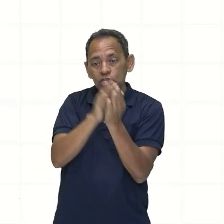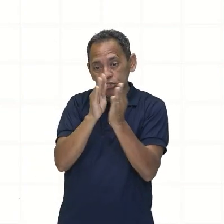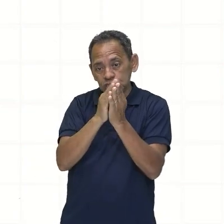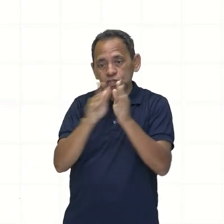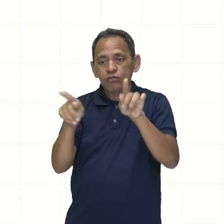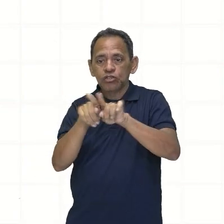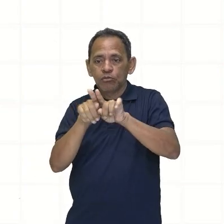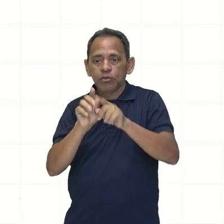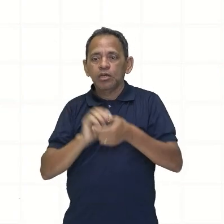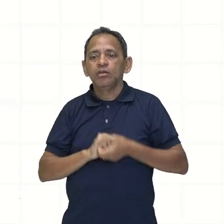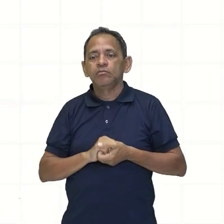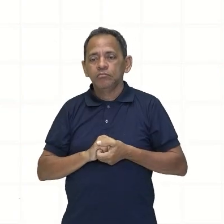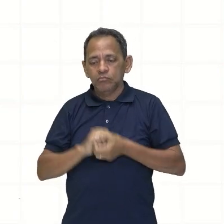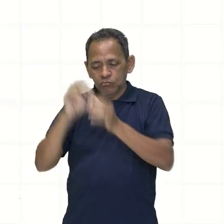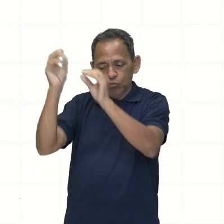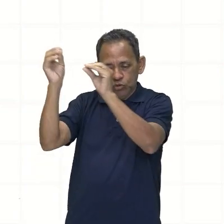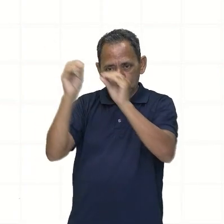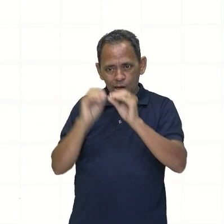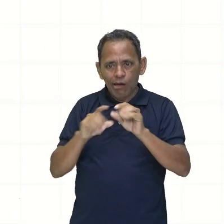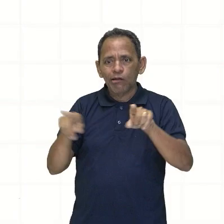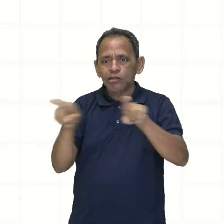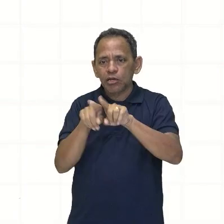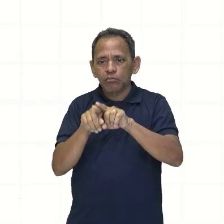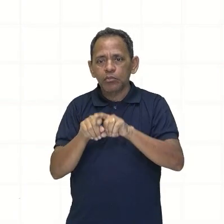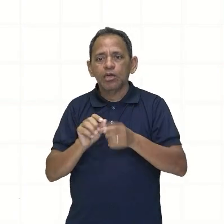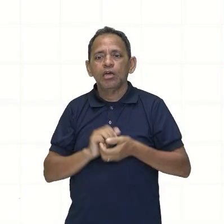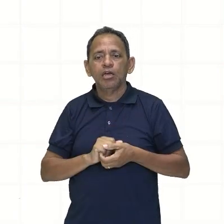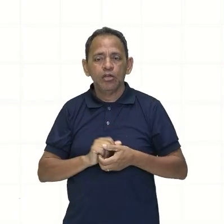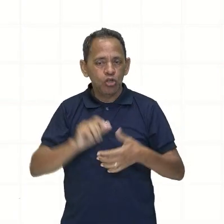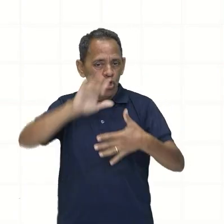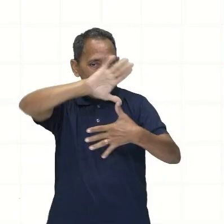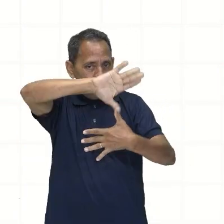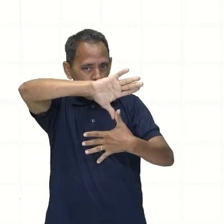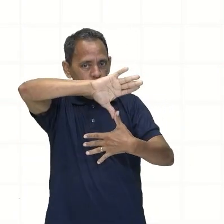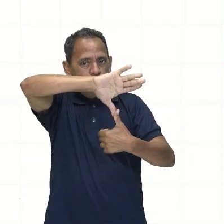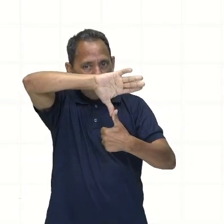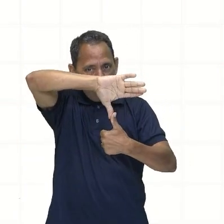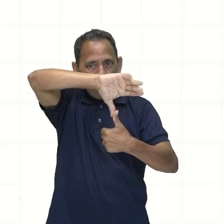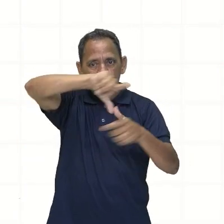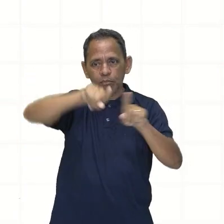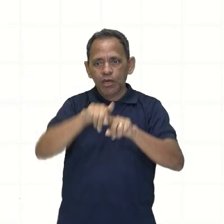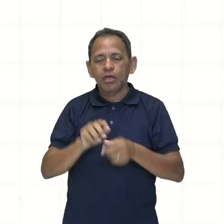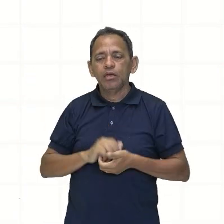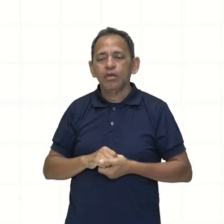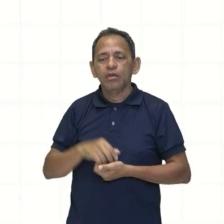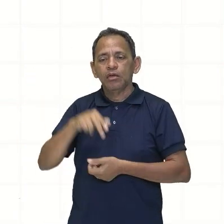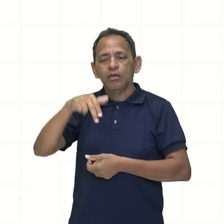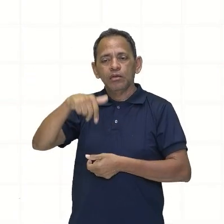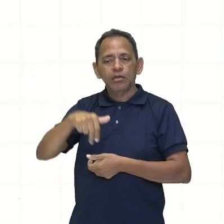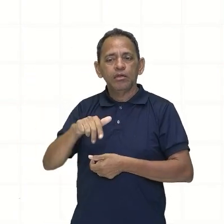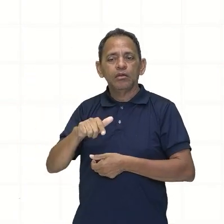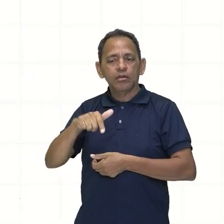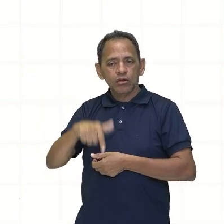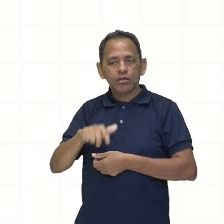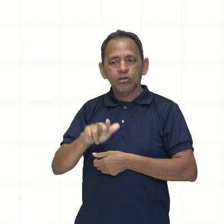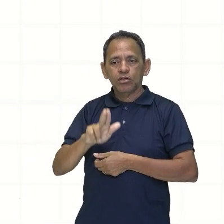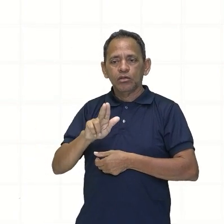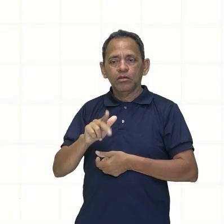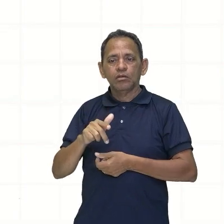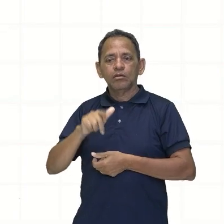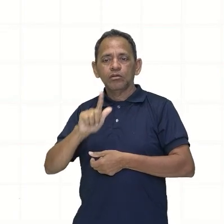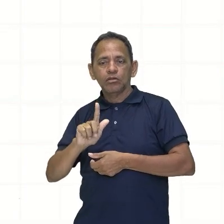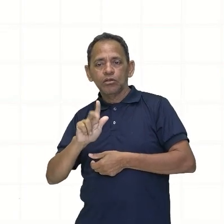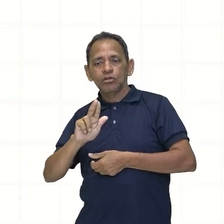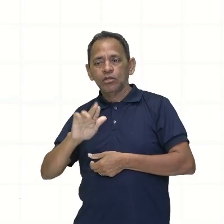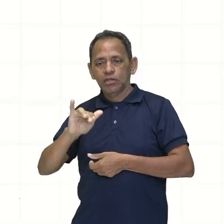também esse fluxo migratório ocorrendo para a América do Norte, né, saindo ali da Guiné, o fluxo migratório também da Nigéria, aí